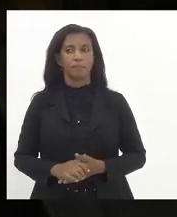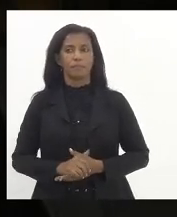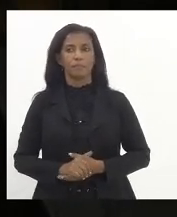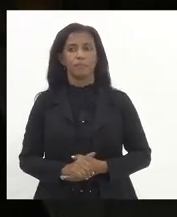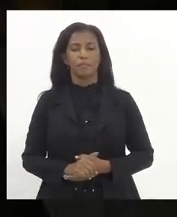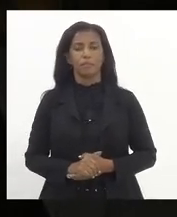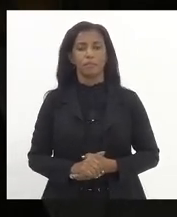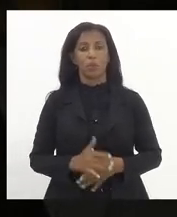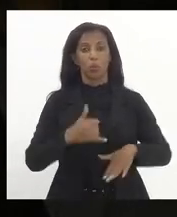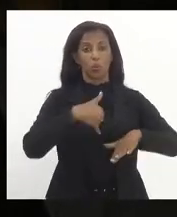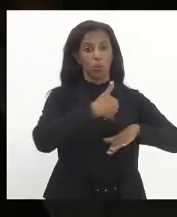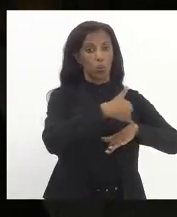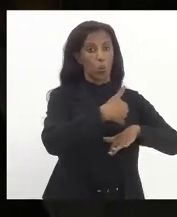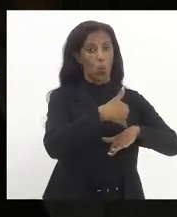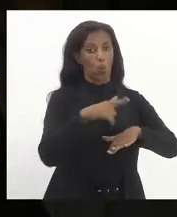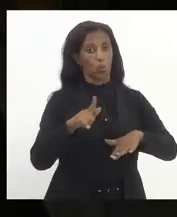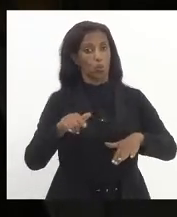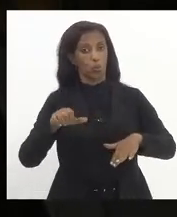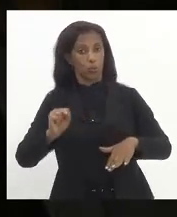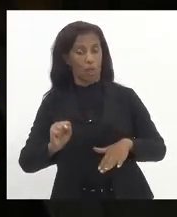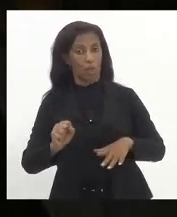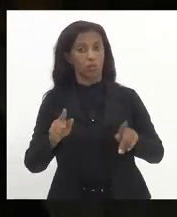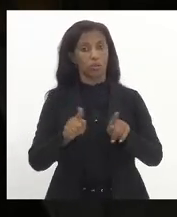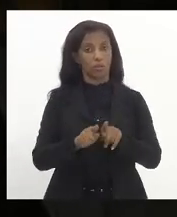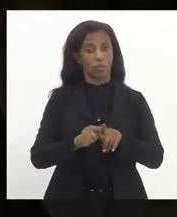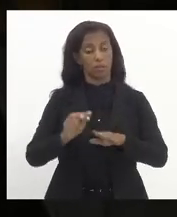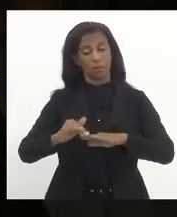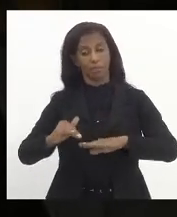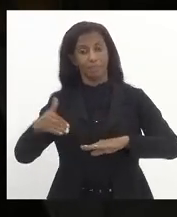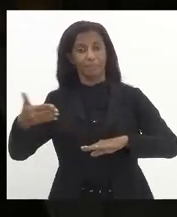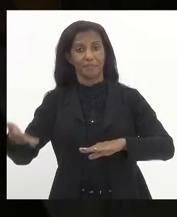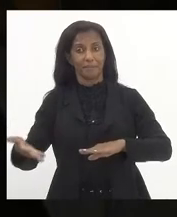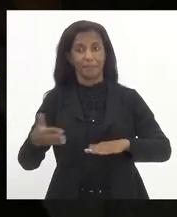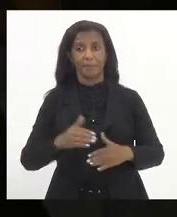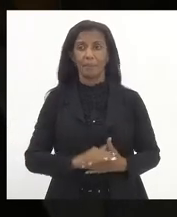da cadeia do óleo e do gás, está para muito além